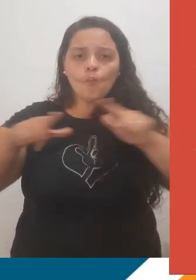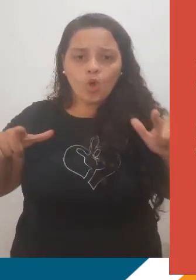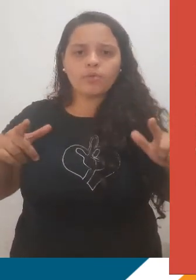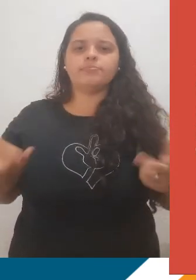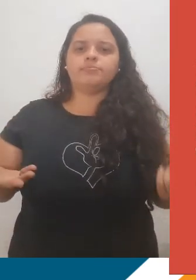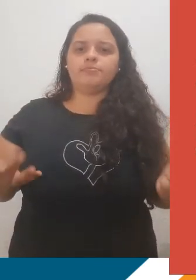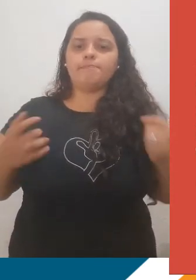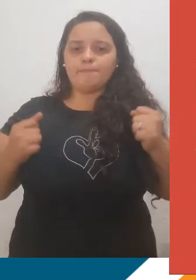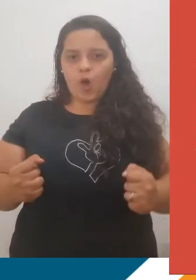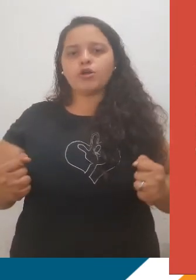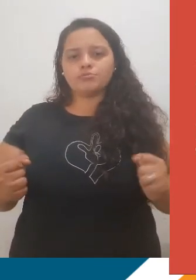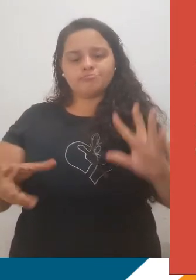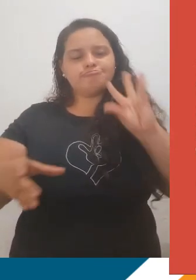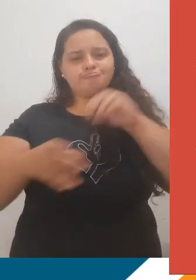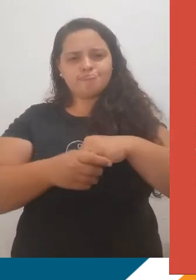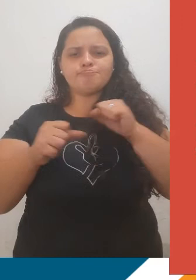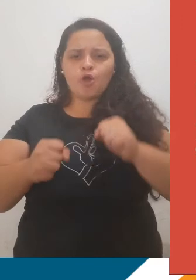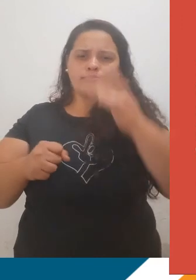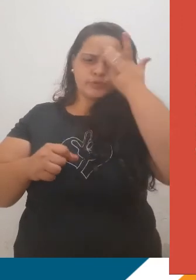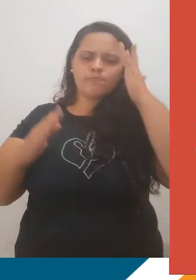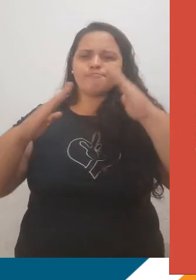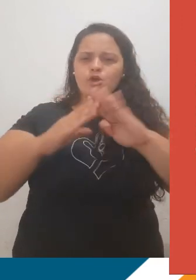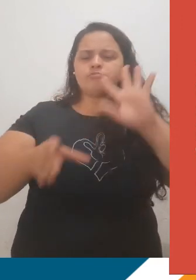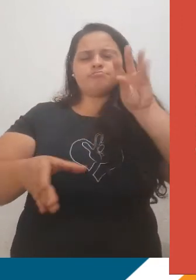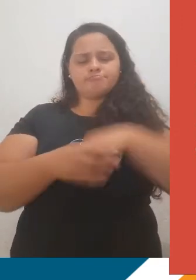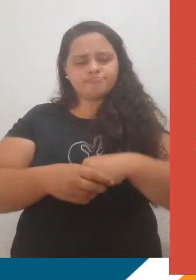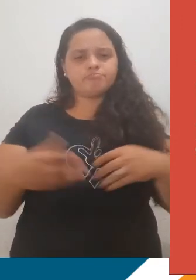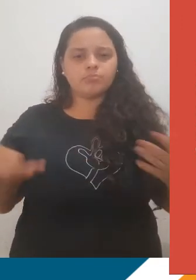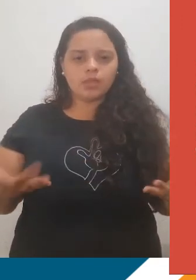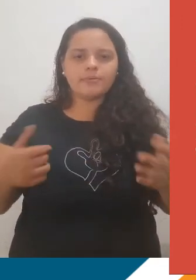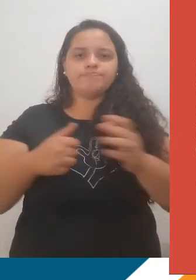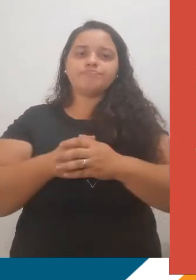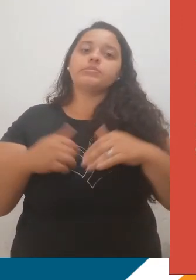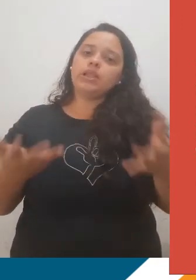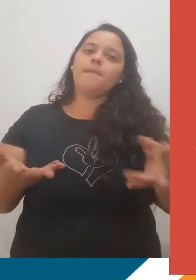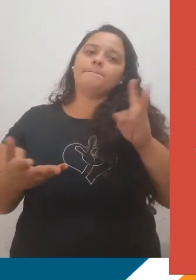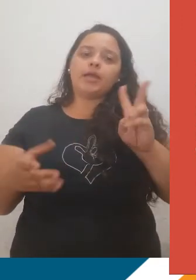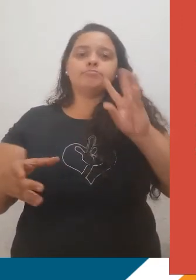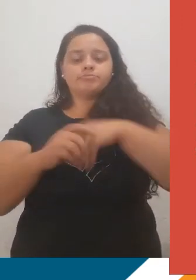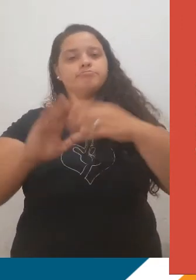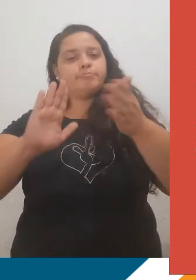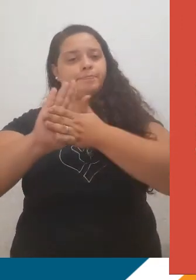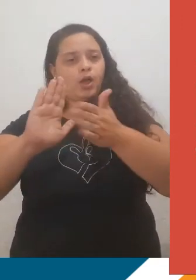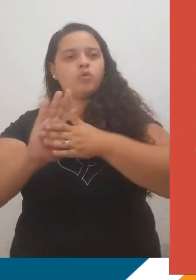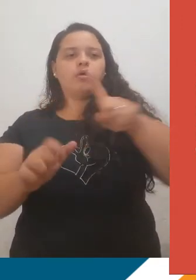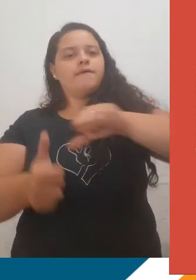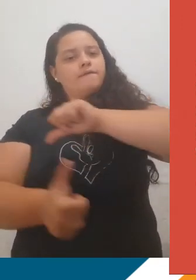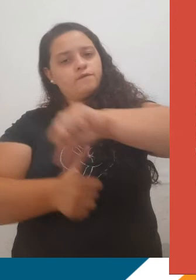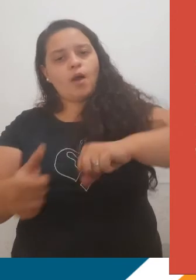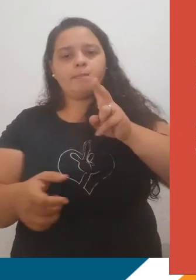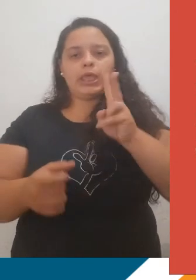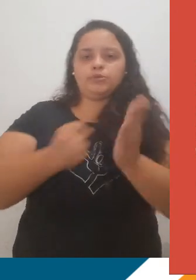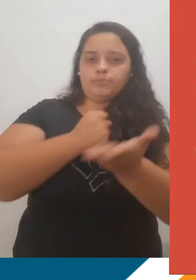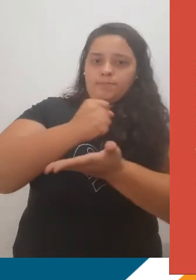ser ocupados, não é? Então essa também era uma das reformas, uma das pautas das reformas de base.